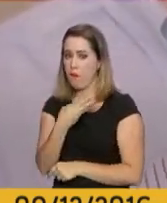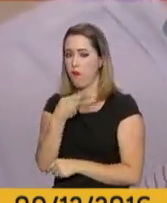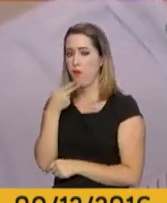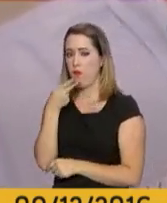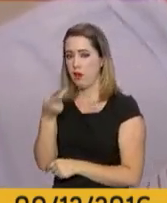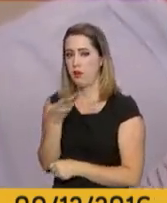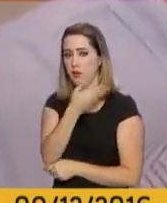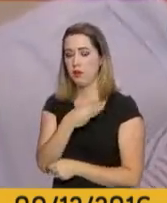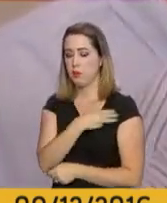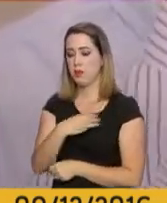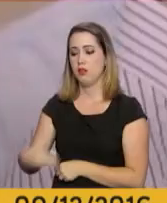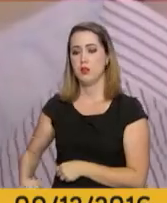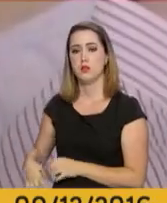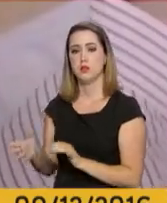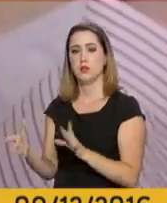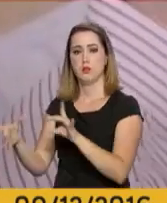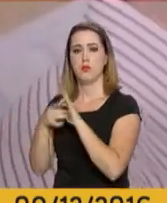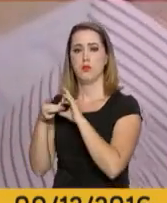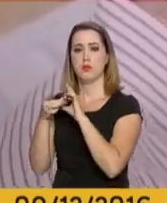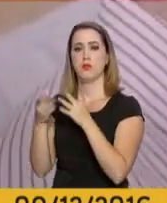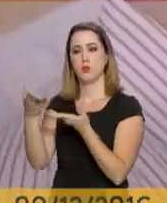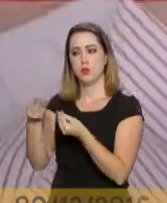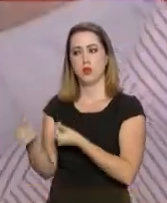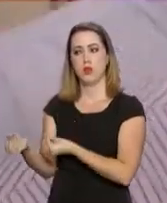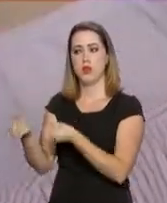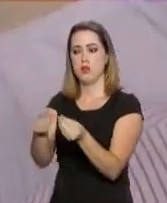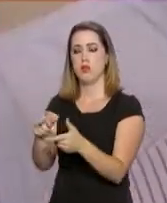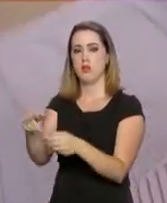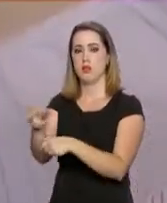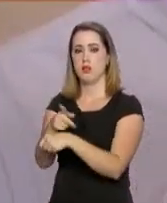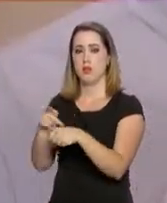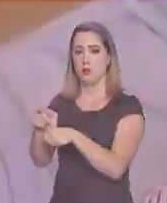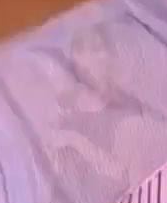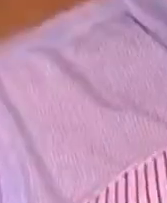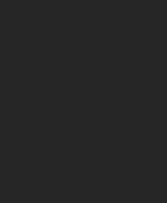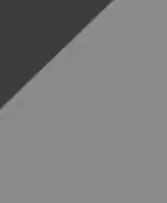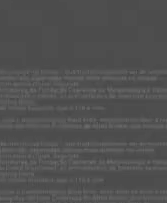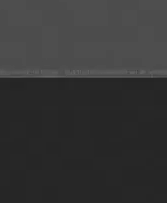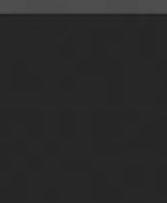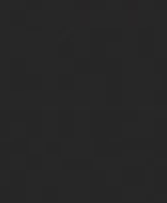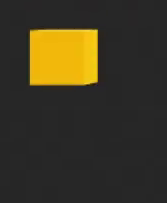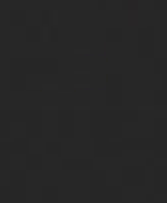nós entregamos já para a Paraíba Já para a Paraíba